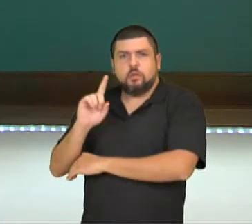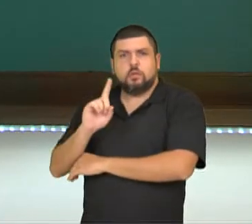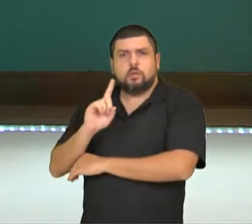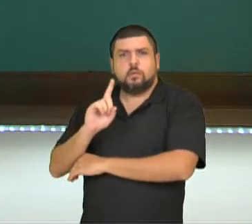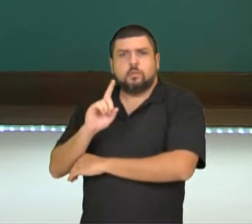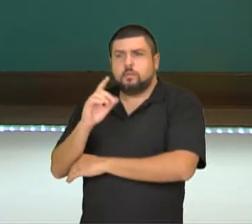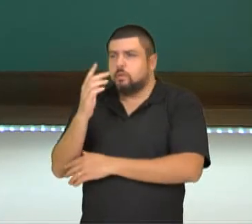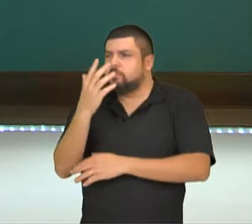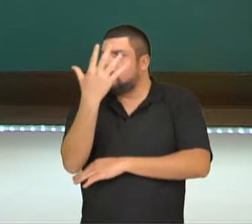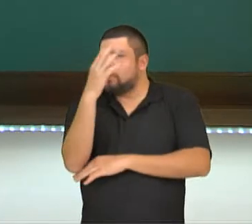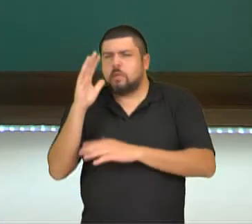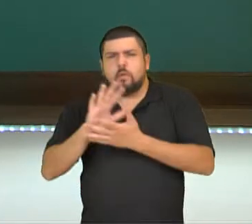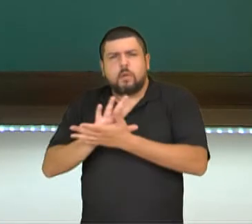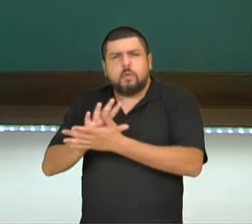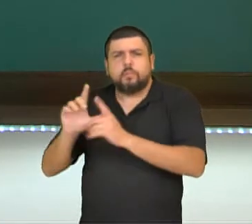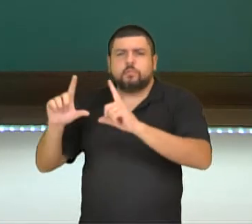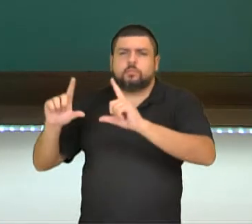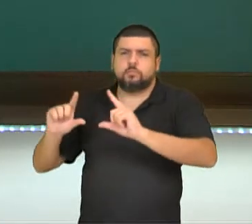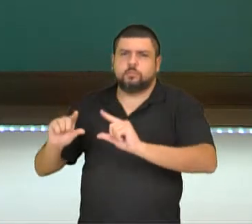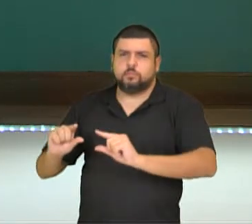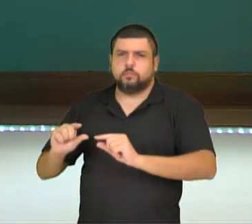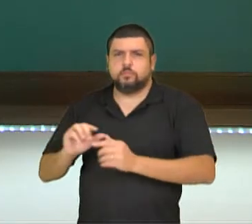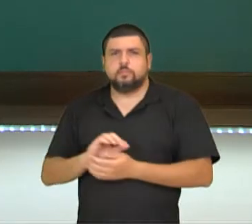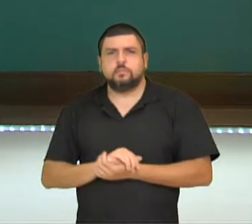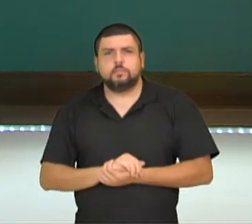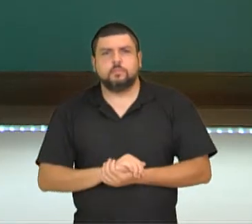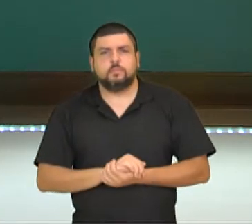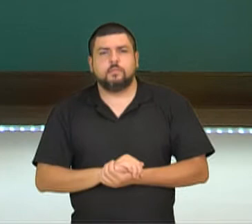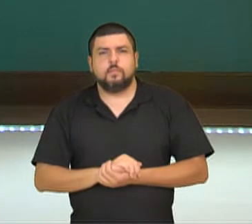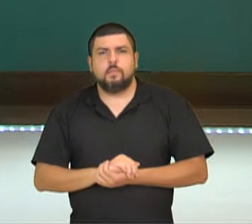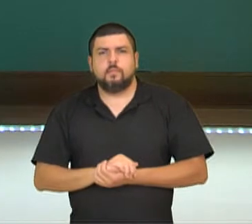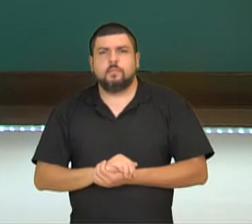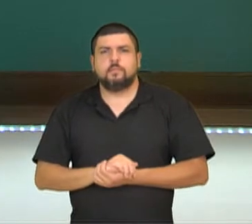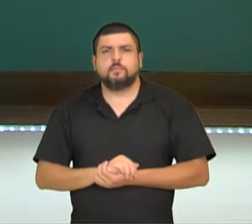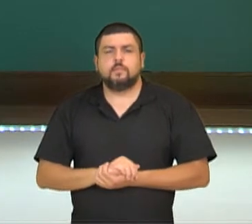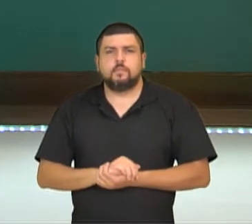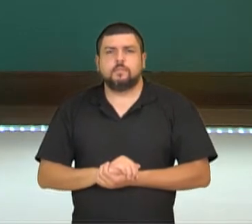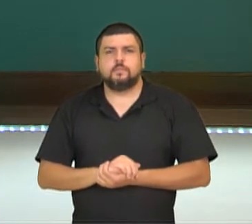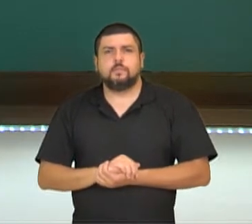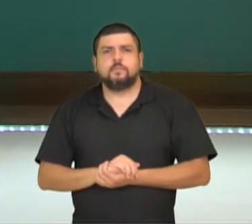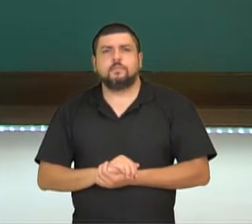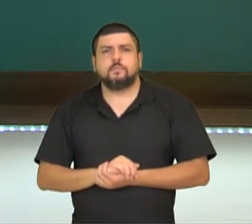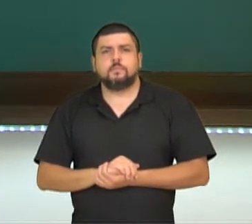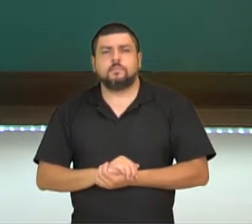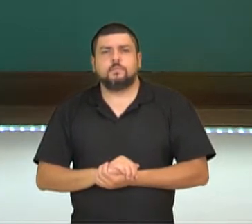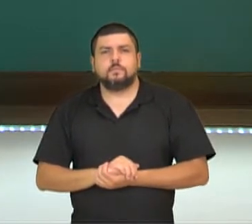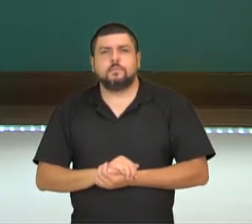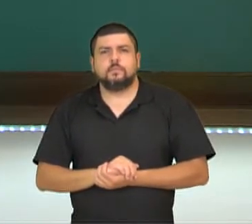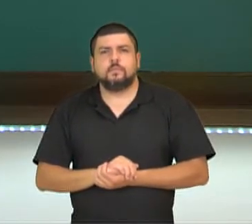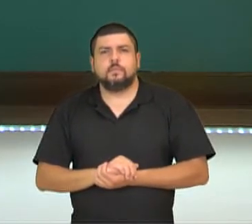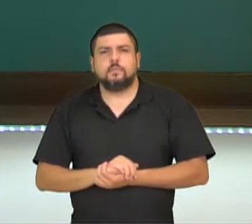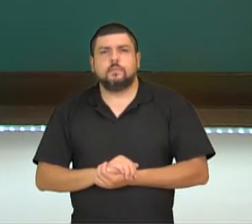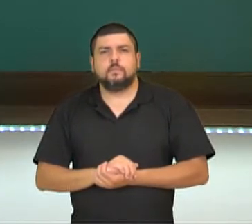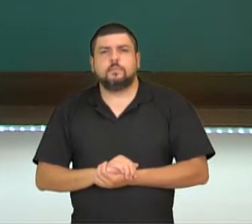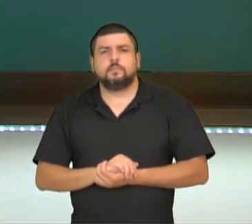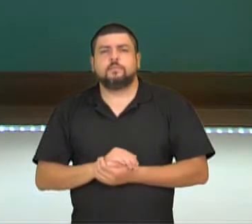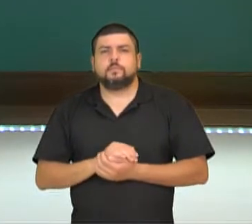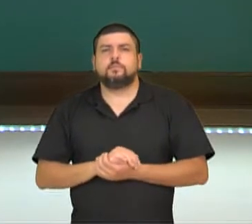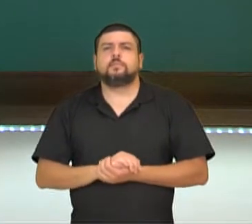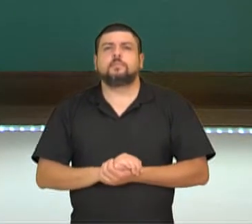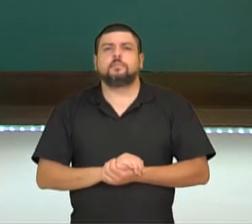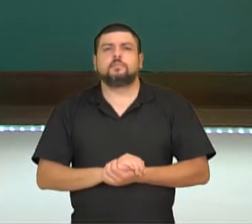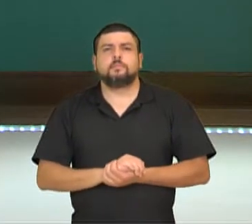sim. Então, é essa aqui que nós vamos marcar. Tá aqui, não reduzem o impacto ambiental, é a alternativa que não